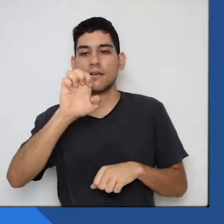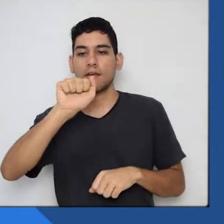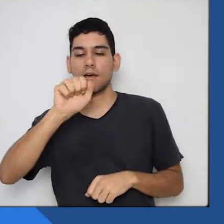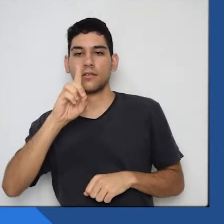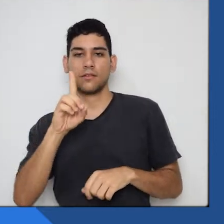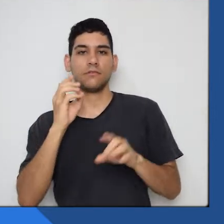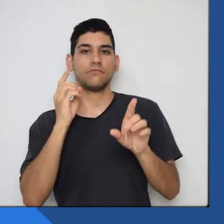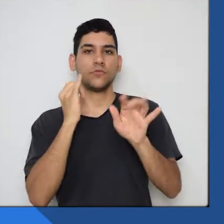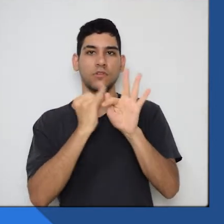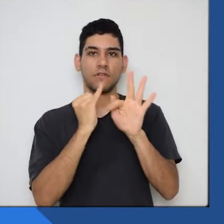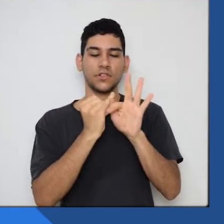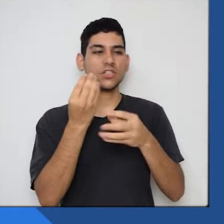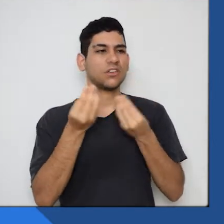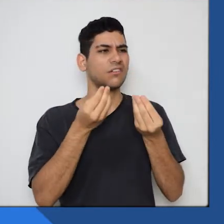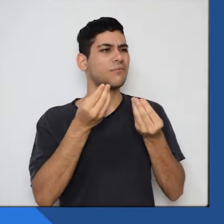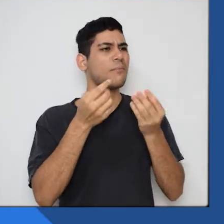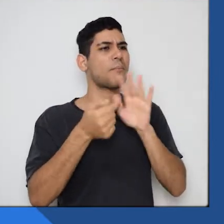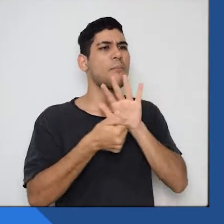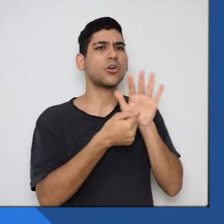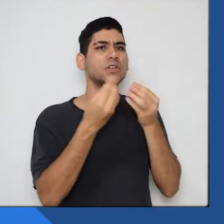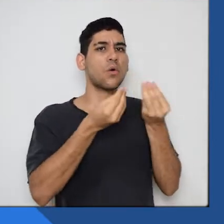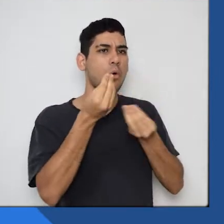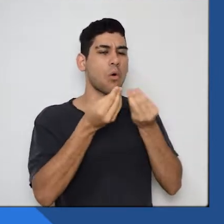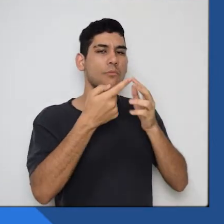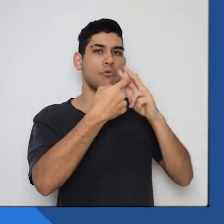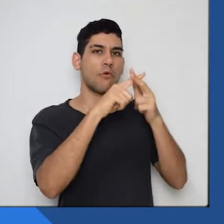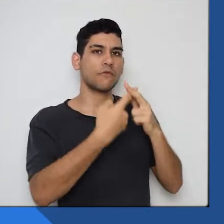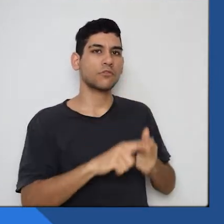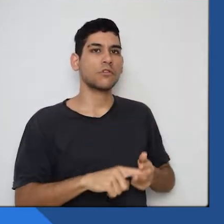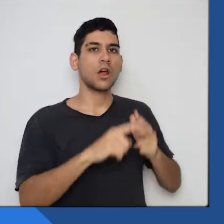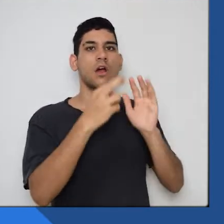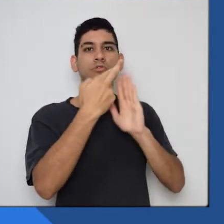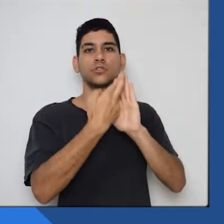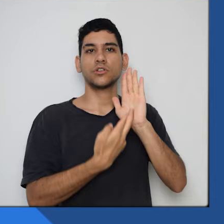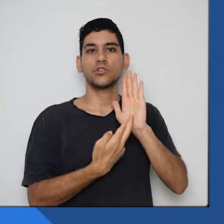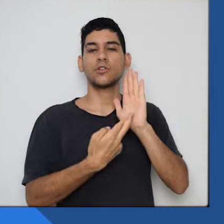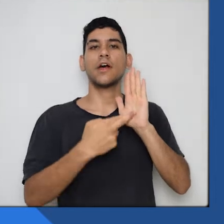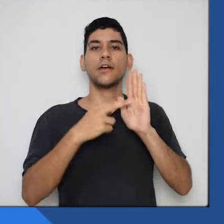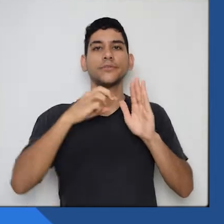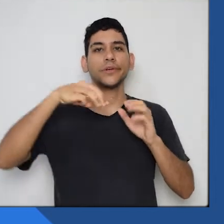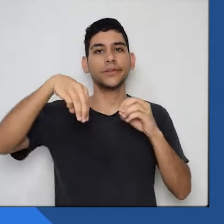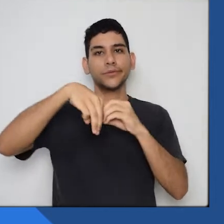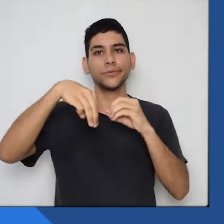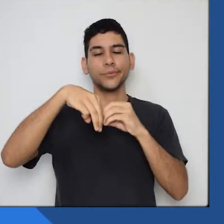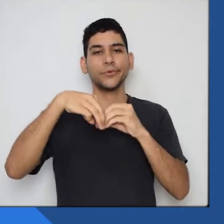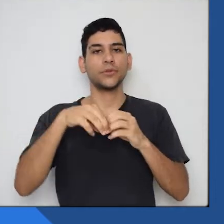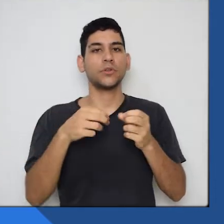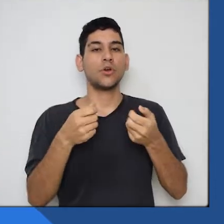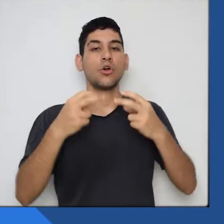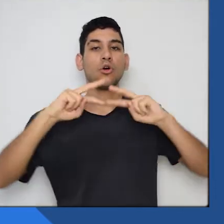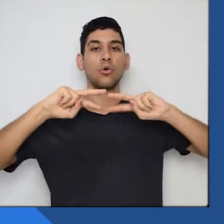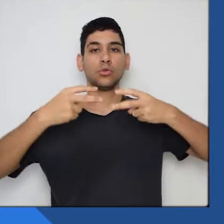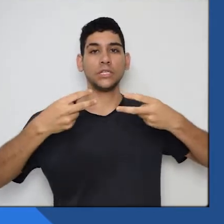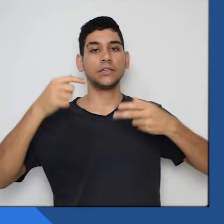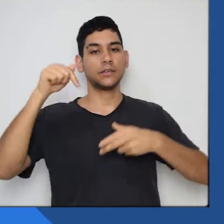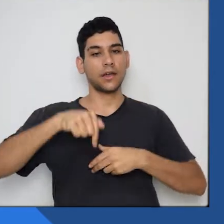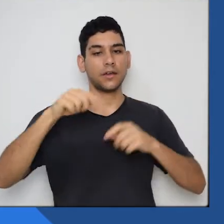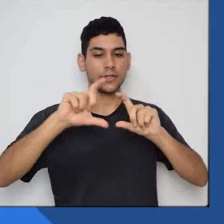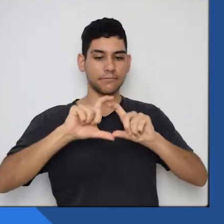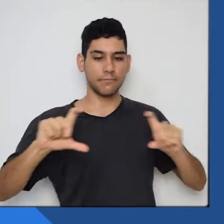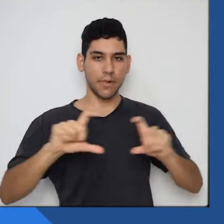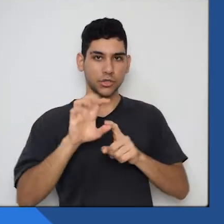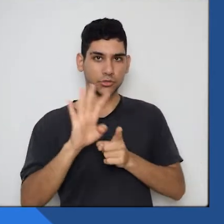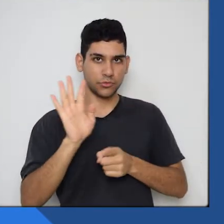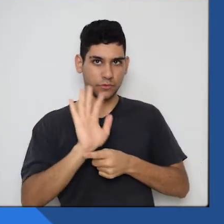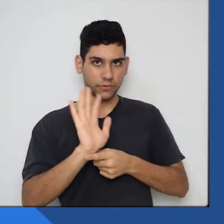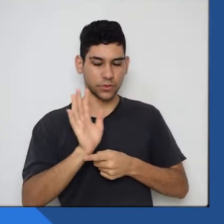seção que documenta a criação e configuração dos questionários no Moodle. O link está na descrição desse vídeo. E também